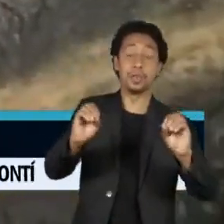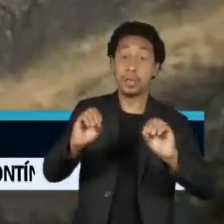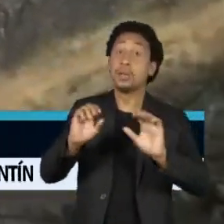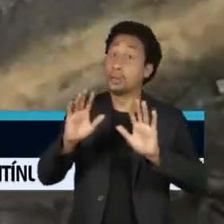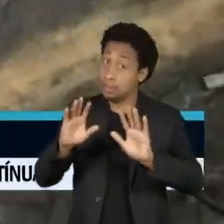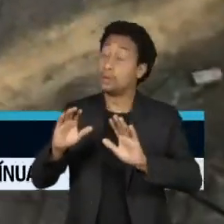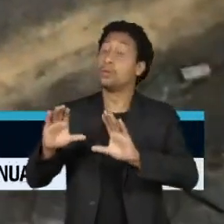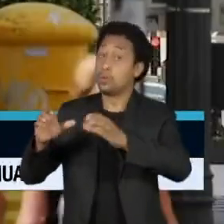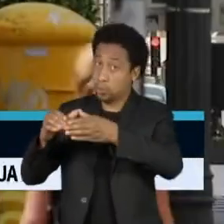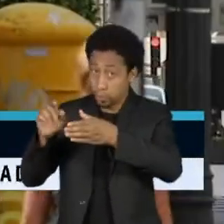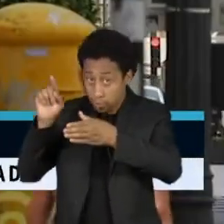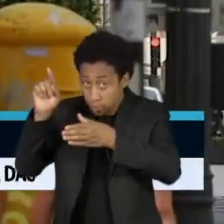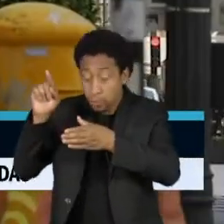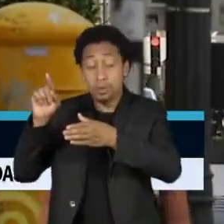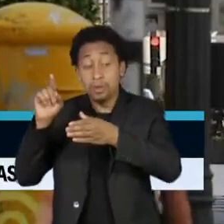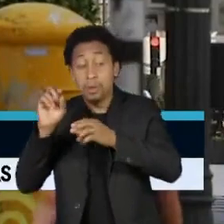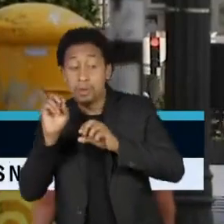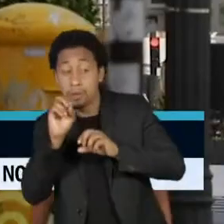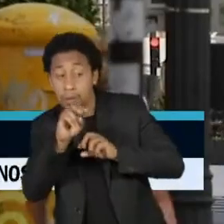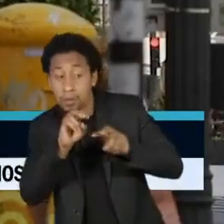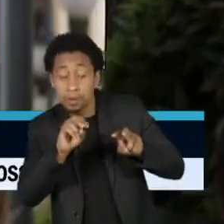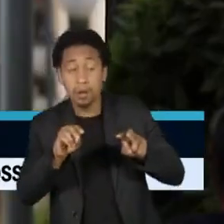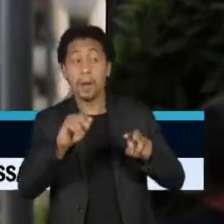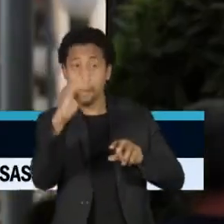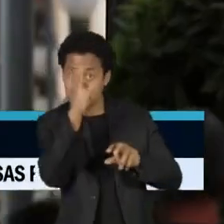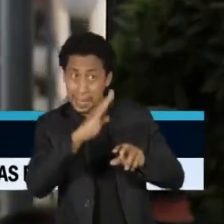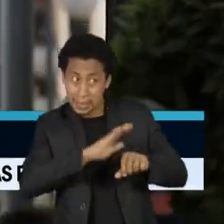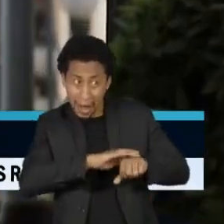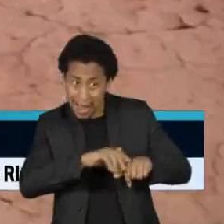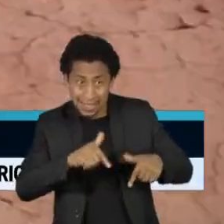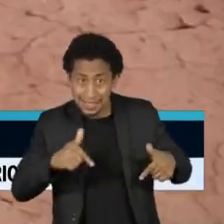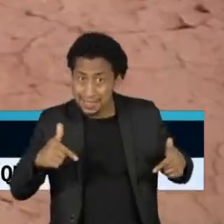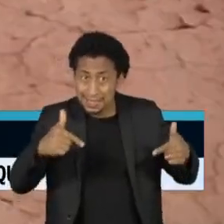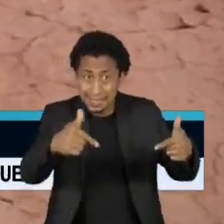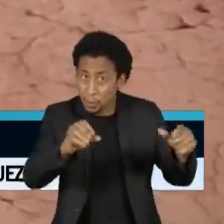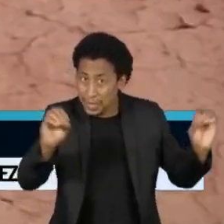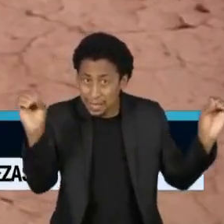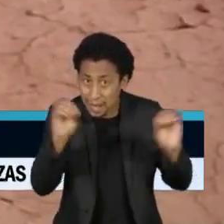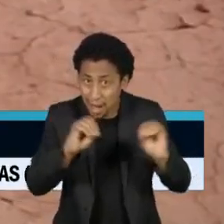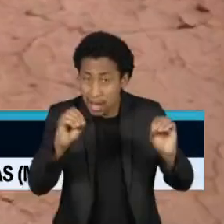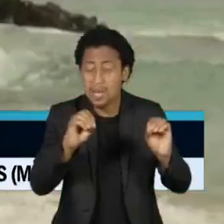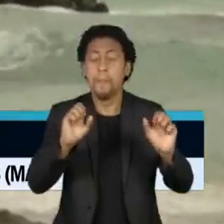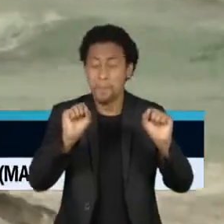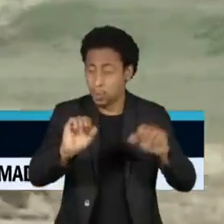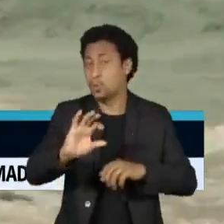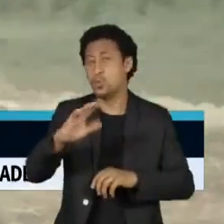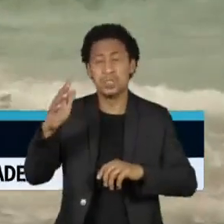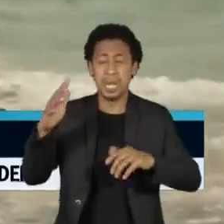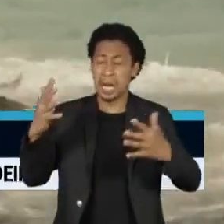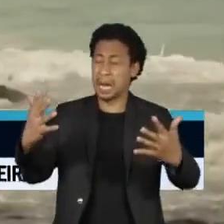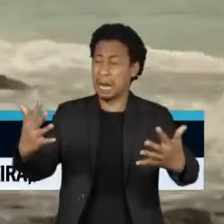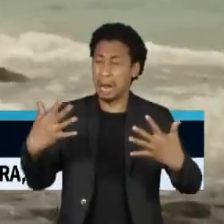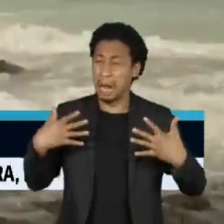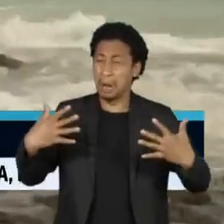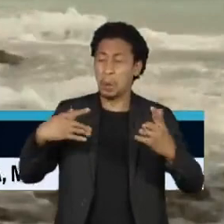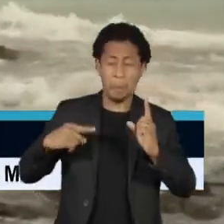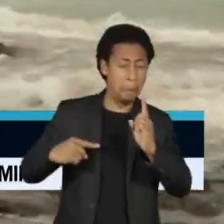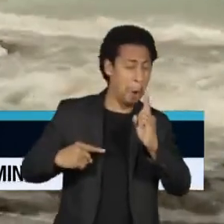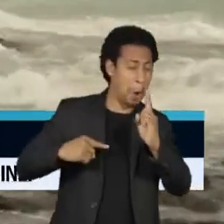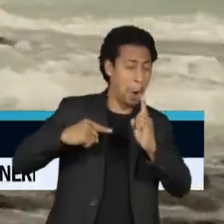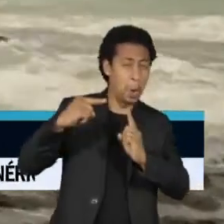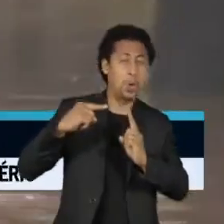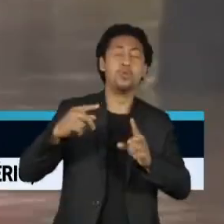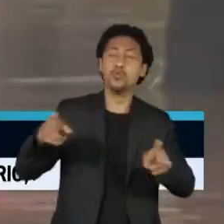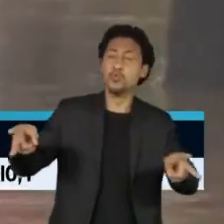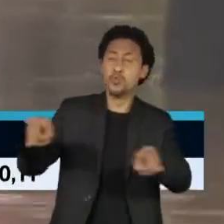causam aquecimento global, fenômenos extremos como ondas de calor, secas e tempestades ficarão ainda mais frequentes